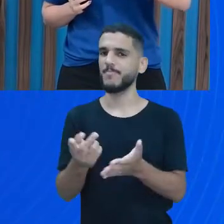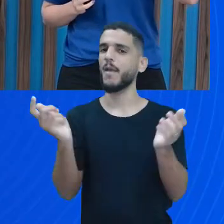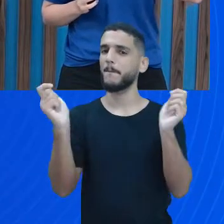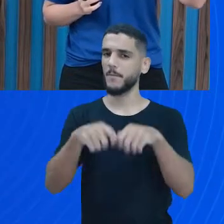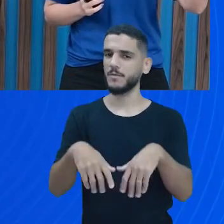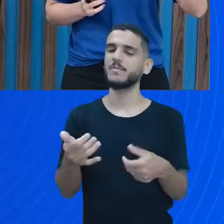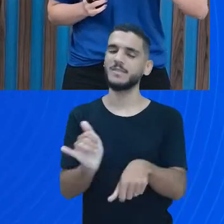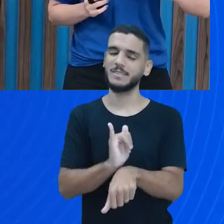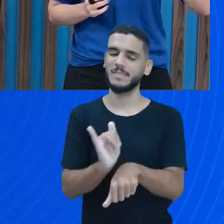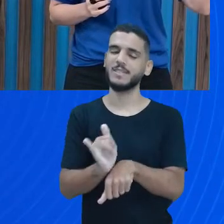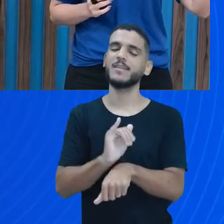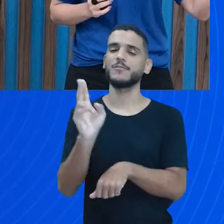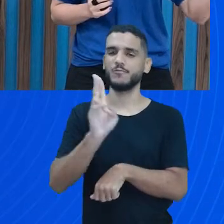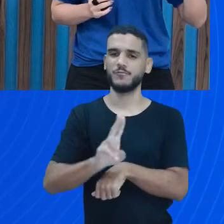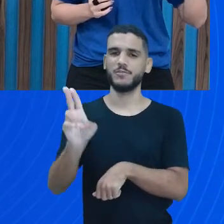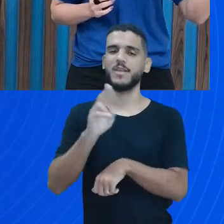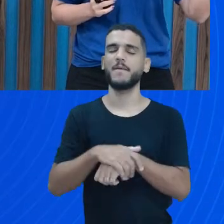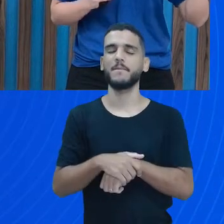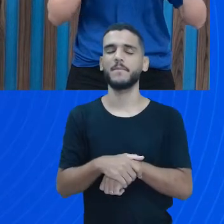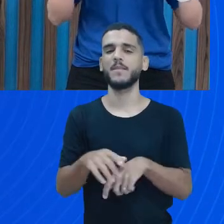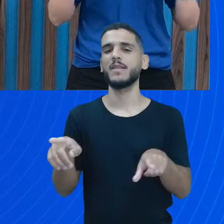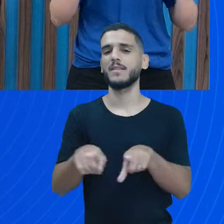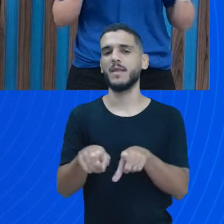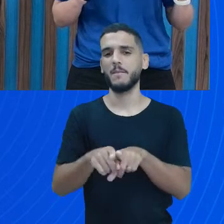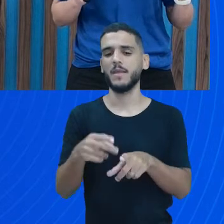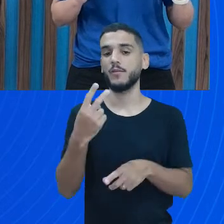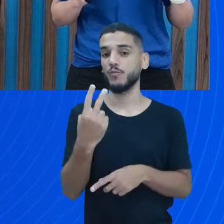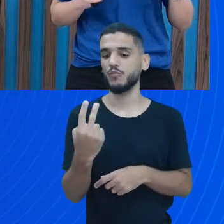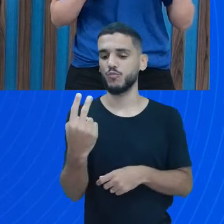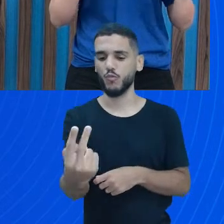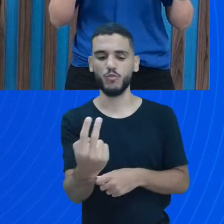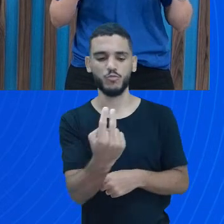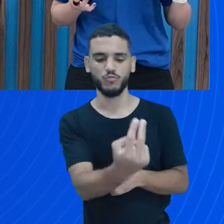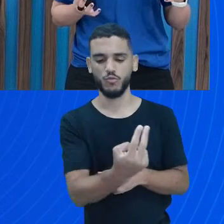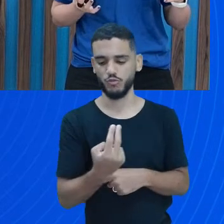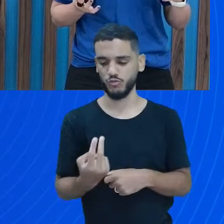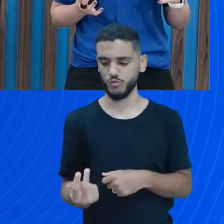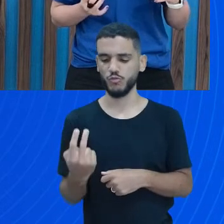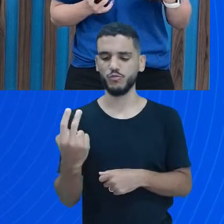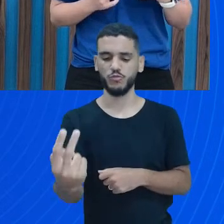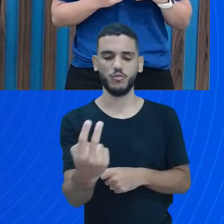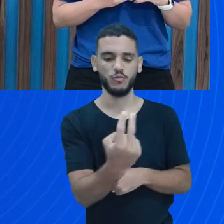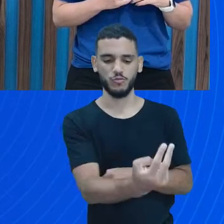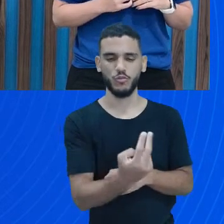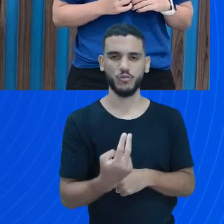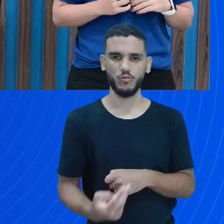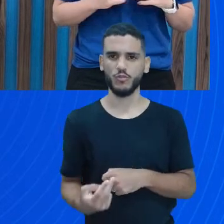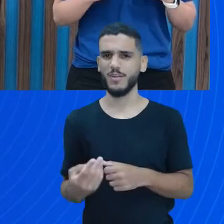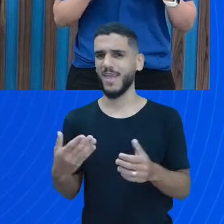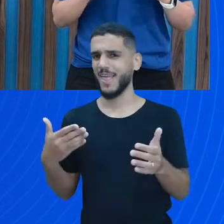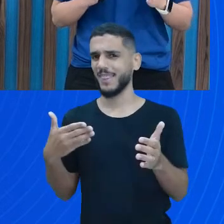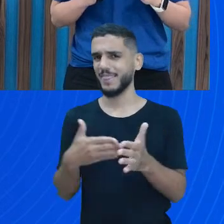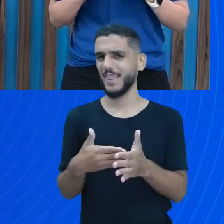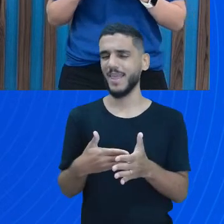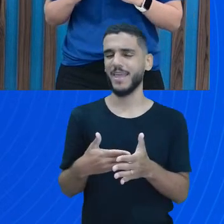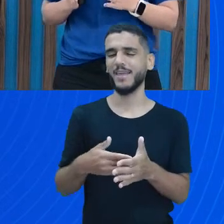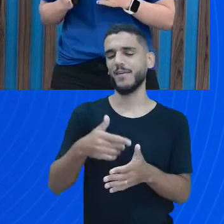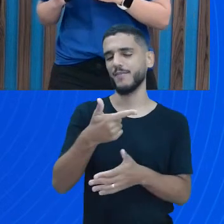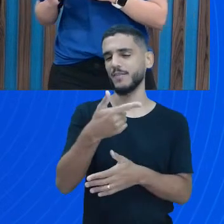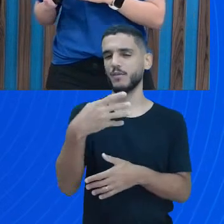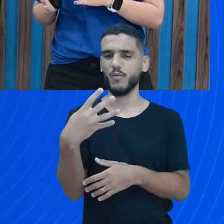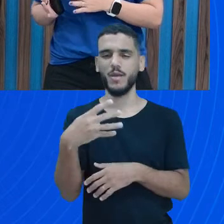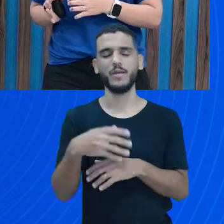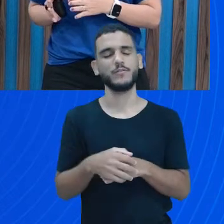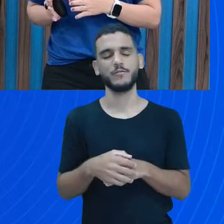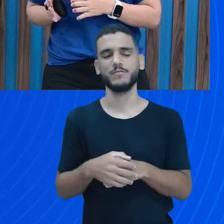E colocando e distribuindo aí de 2 em 2, de 3 em 3, até esgotar a